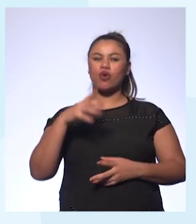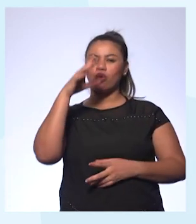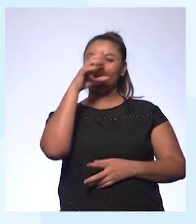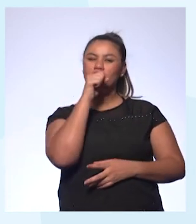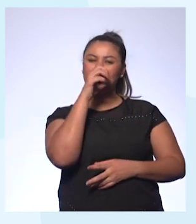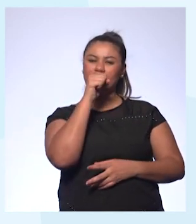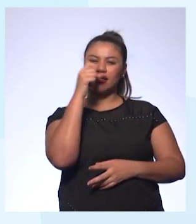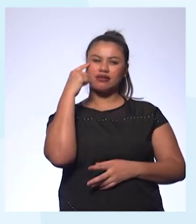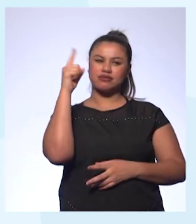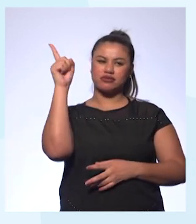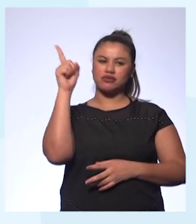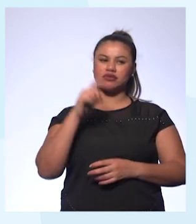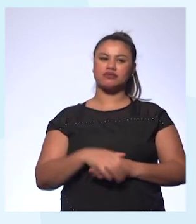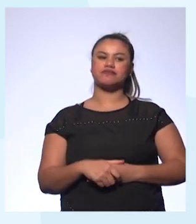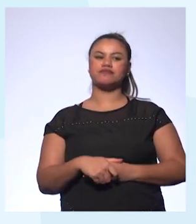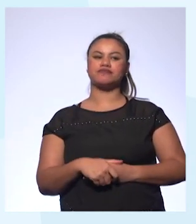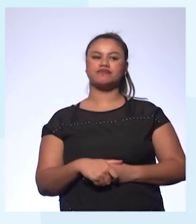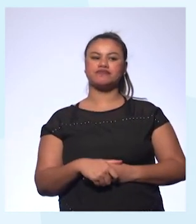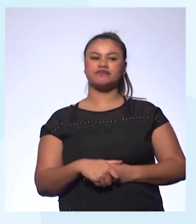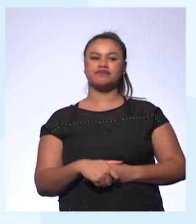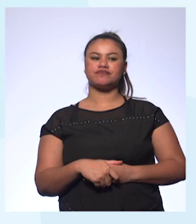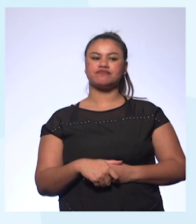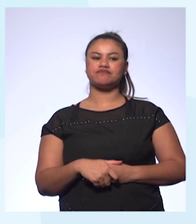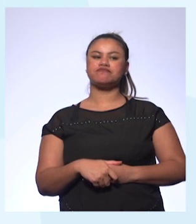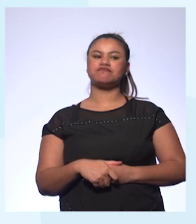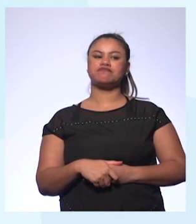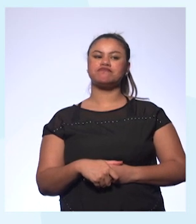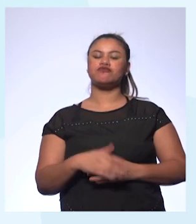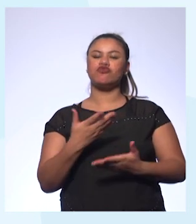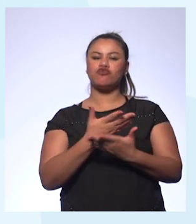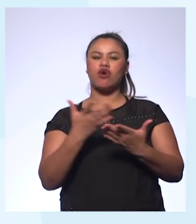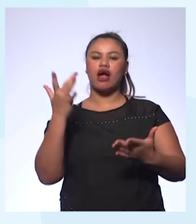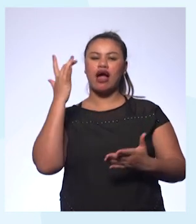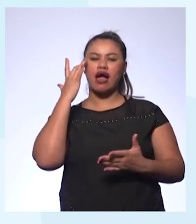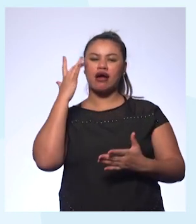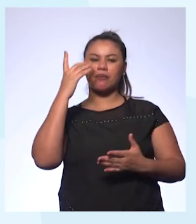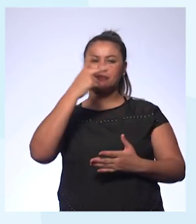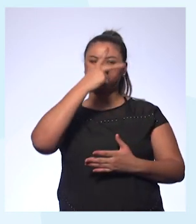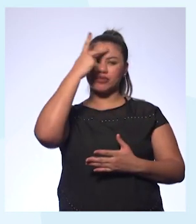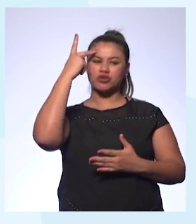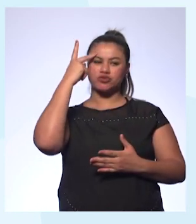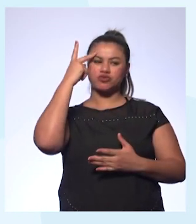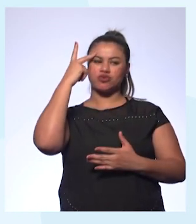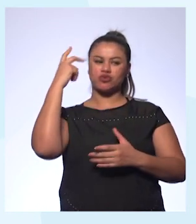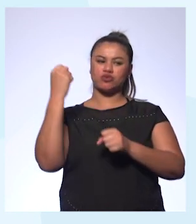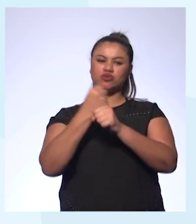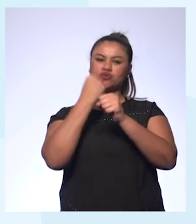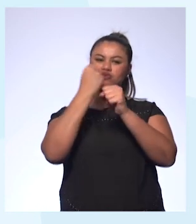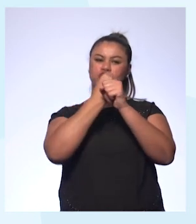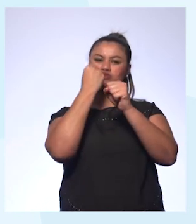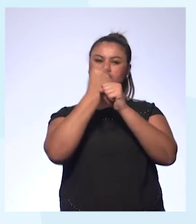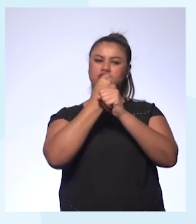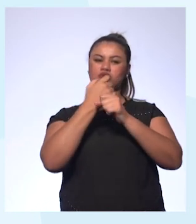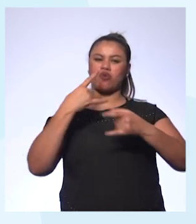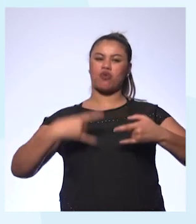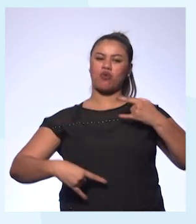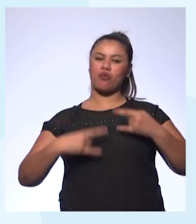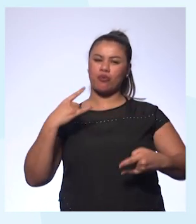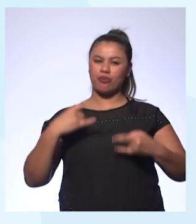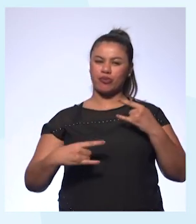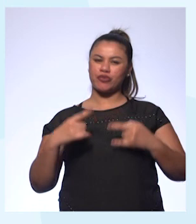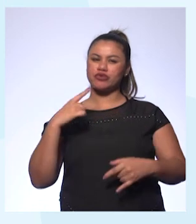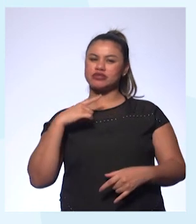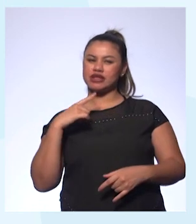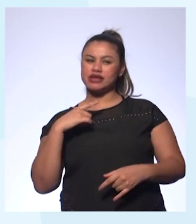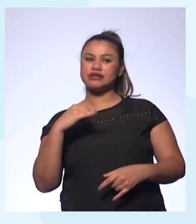do you think people Will the robots vocês acham que as pessoas irão construir robôs se